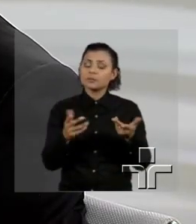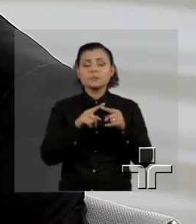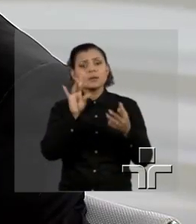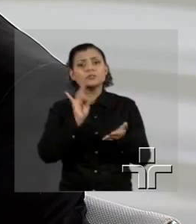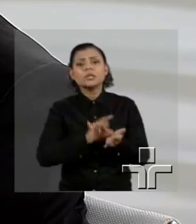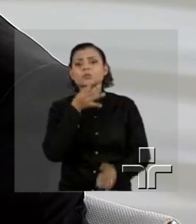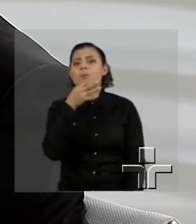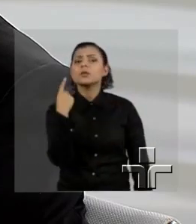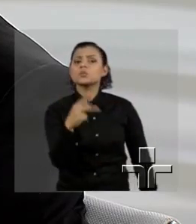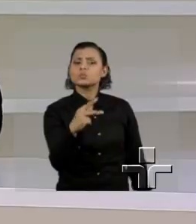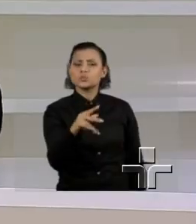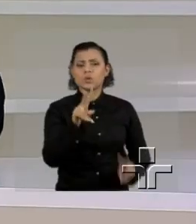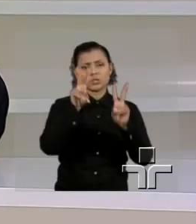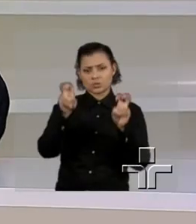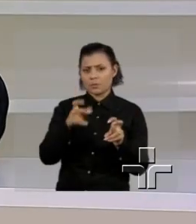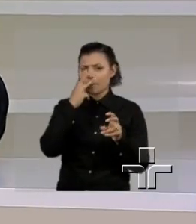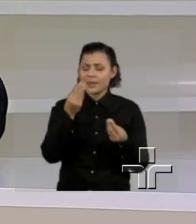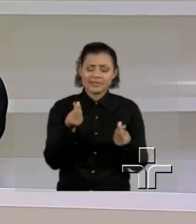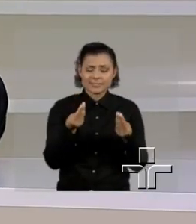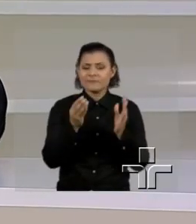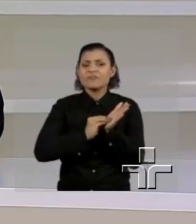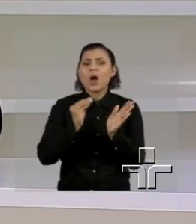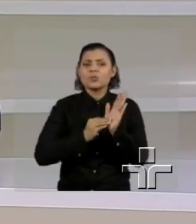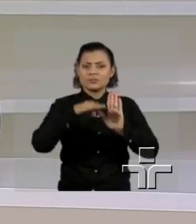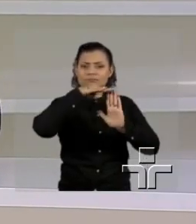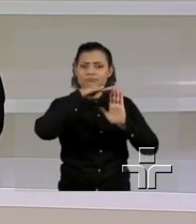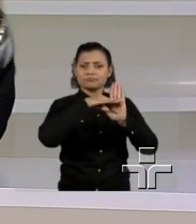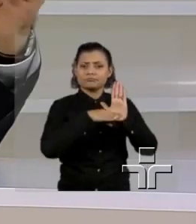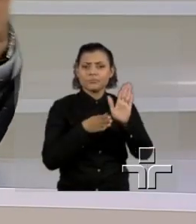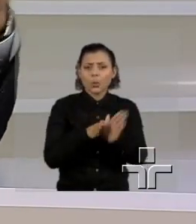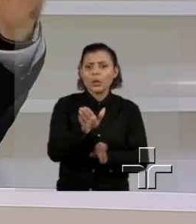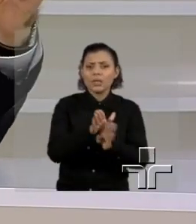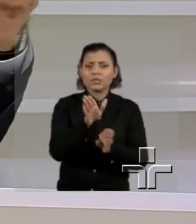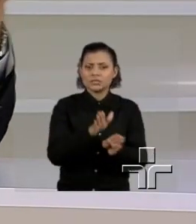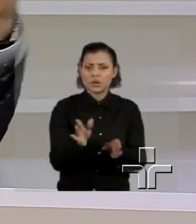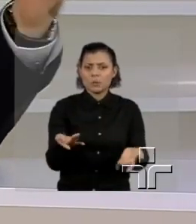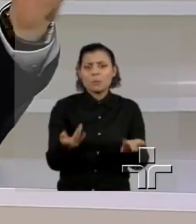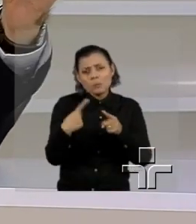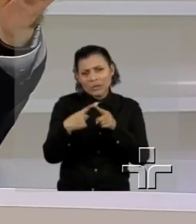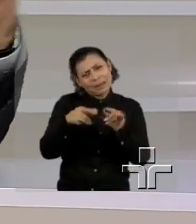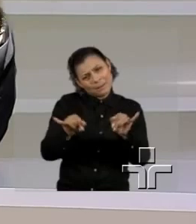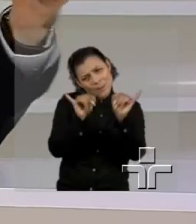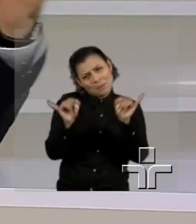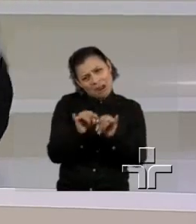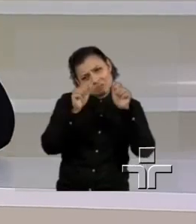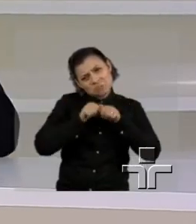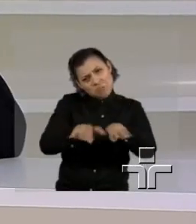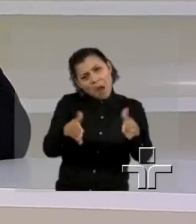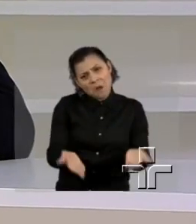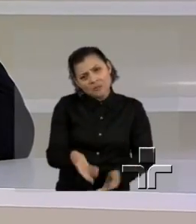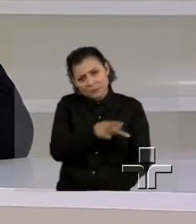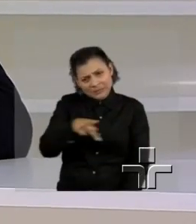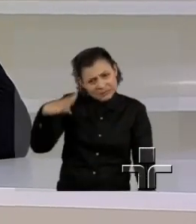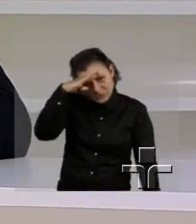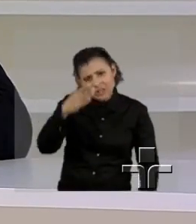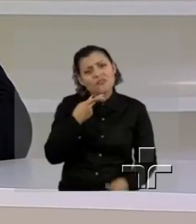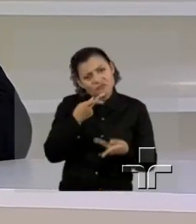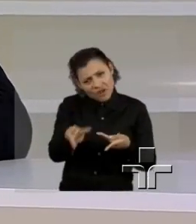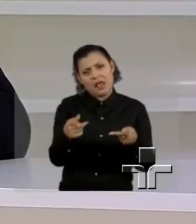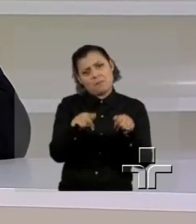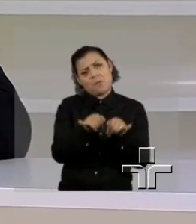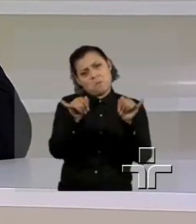do que fala, tem coragem moral de colocar as posições dele. O presidente tem noção das